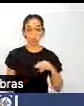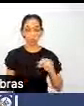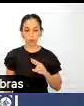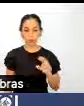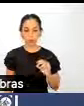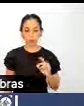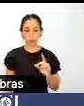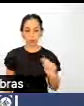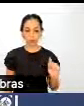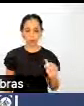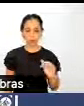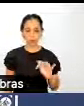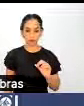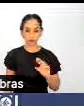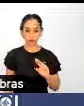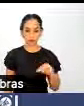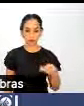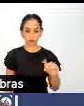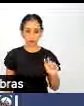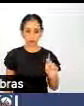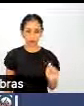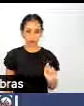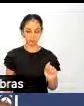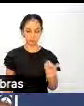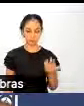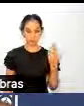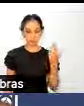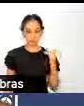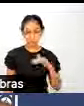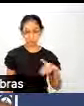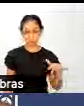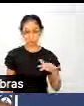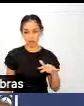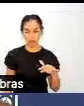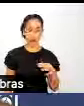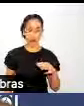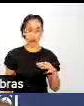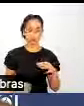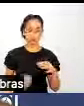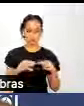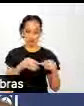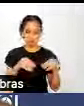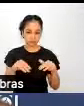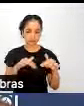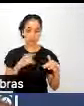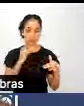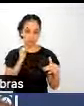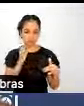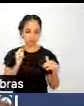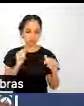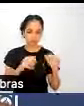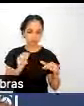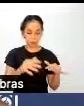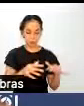início do plantio, não é exatamente no antes, né? O antes provavelmente era uma área super degradada, com lixo, né?